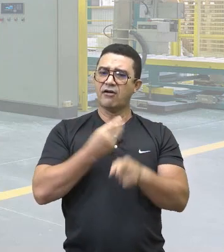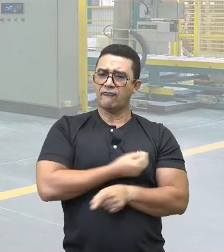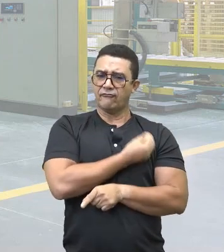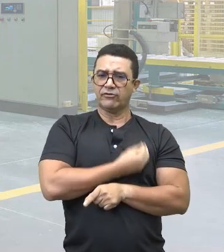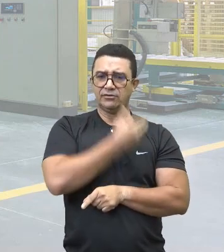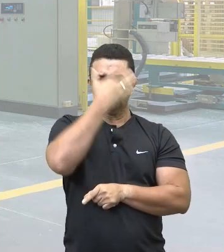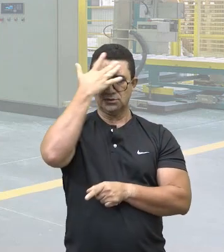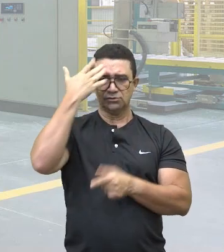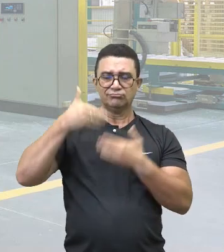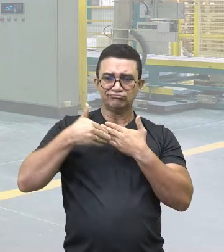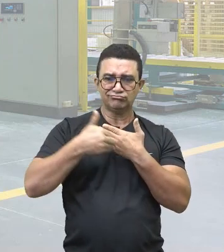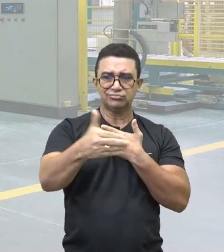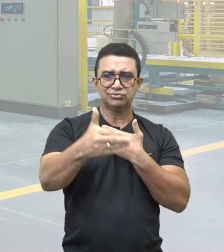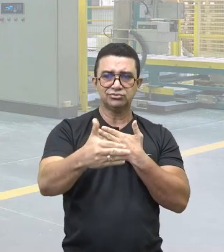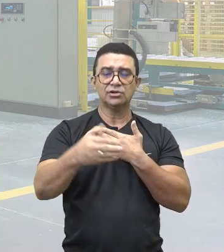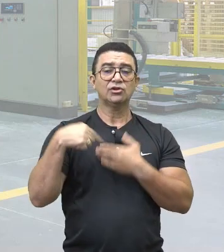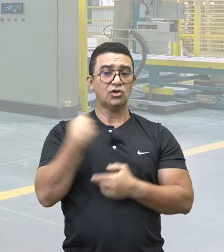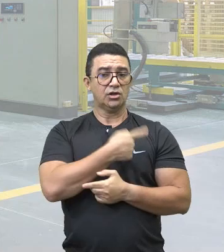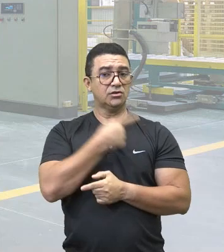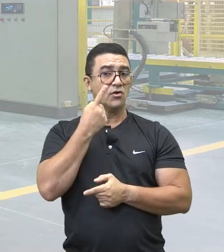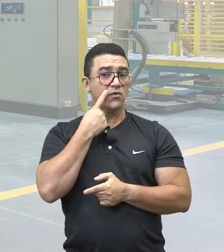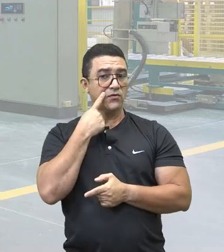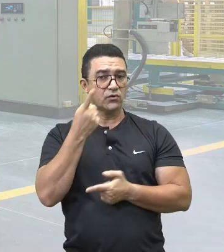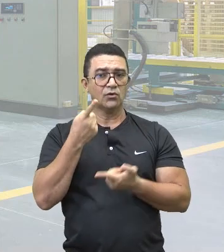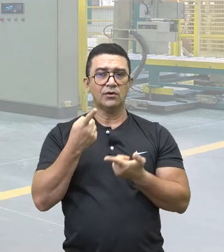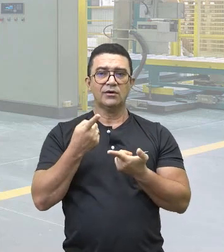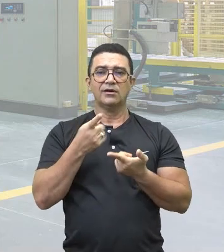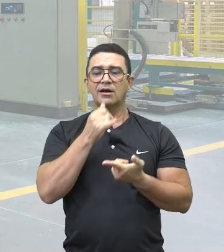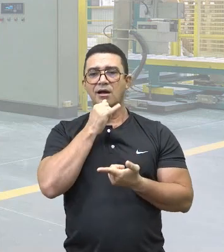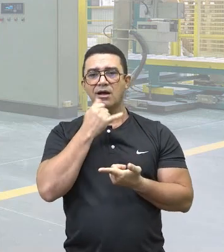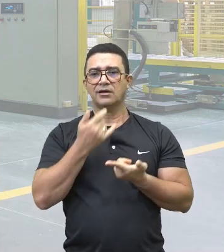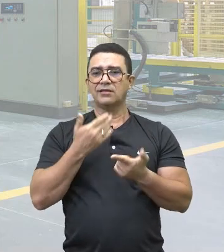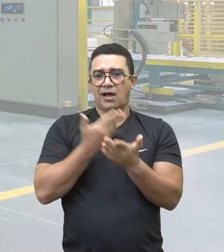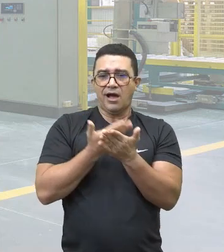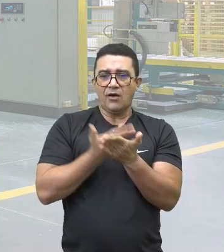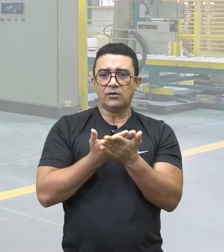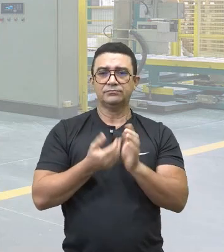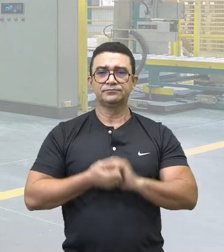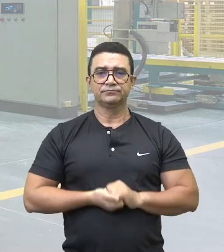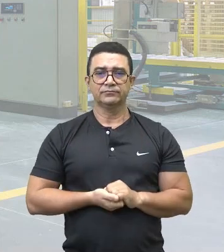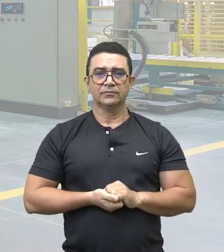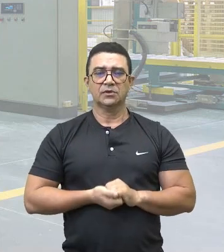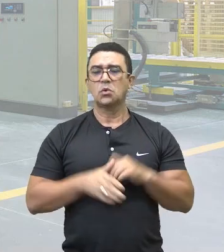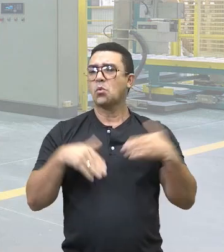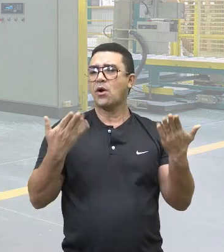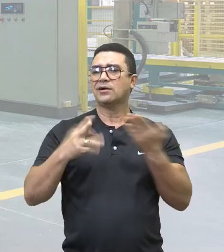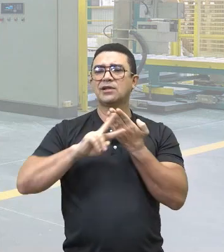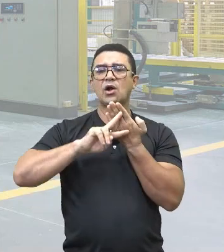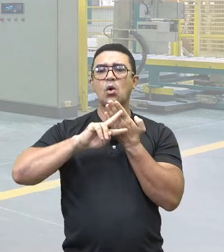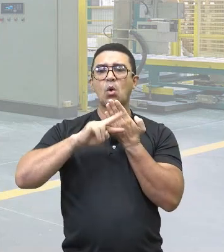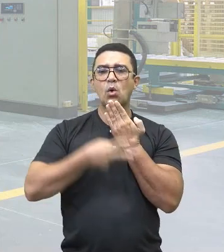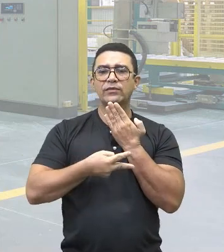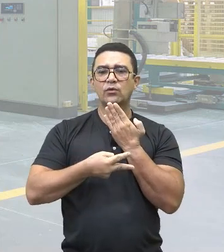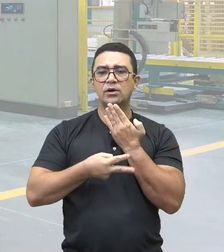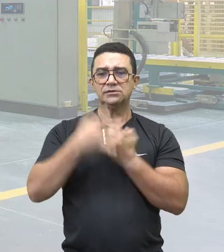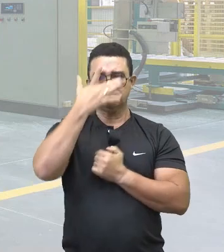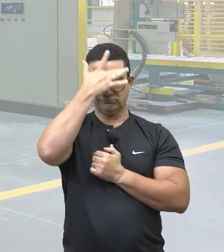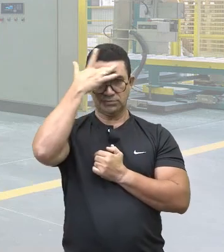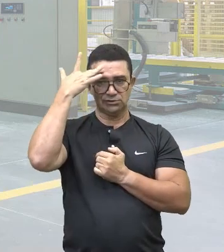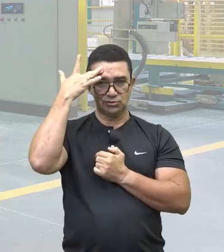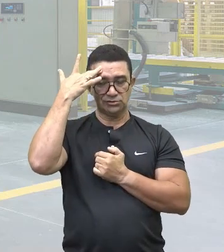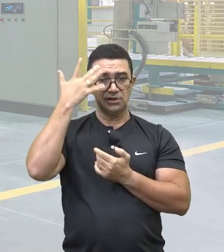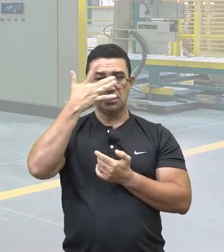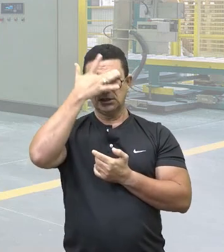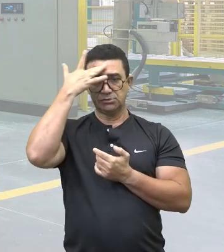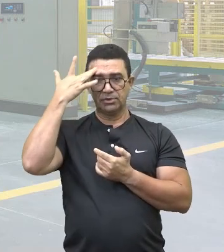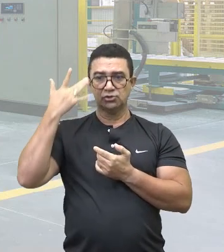todos esses procedimentos que a gente viu ao longo dessa aula, né, qual foi a consequência para as pessoas? As pessoas saem